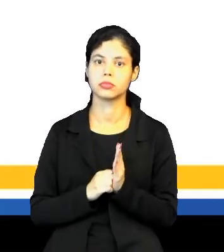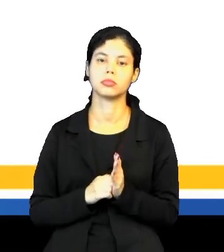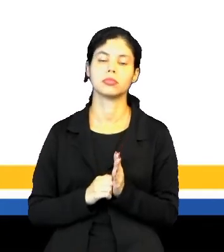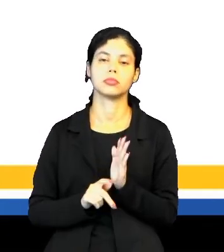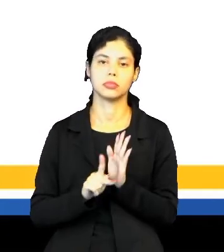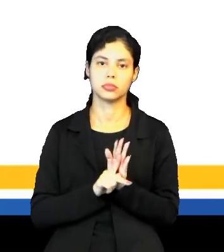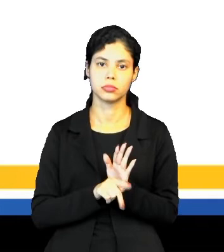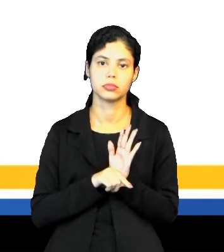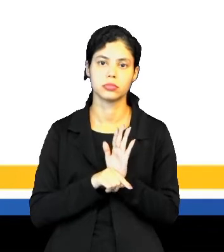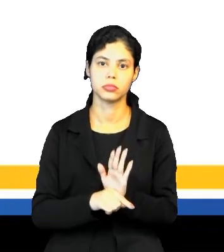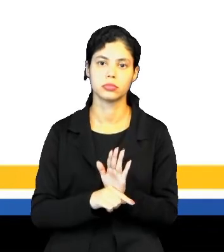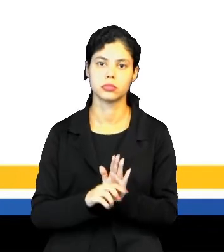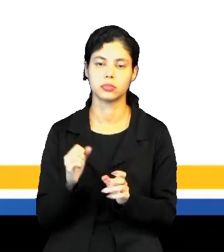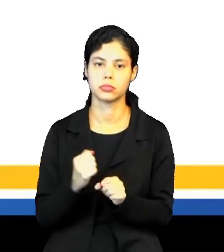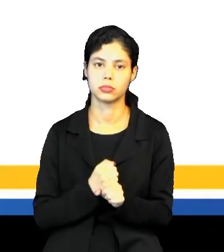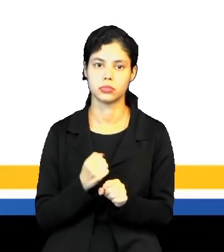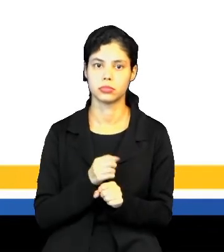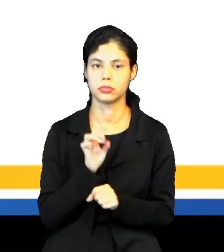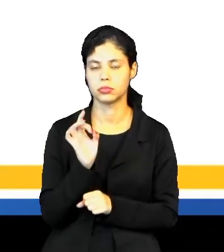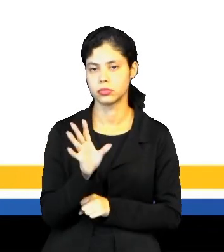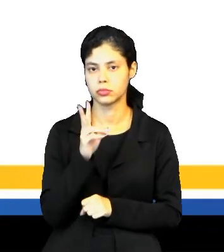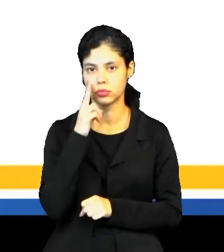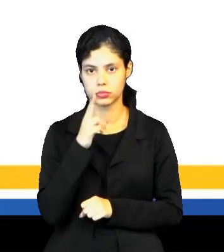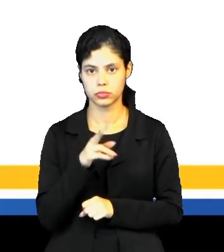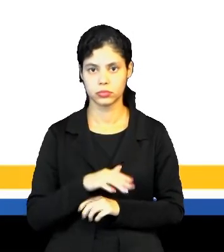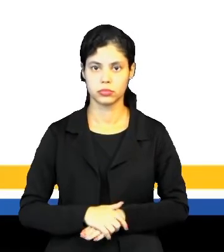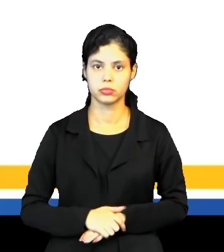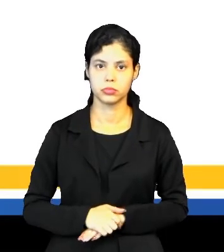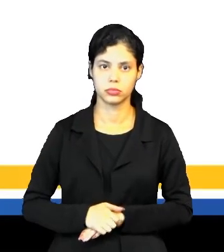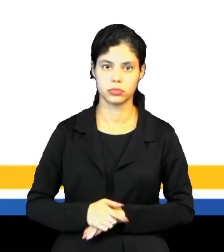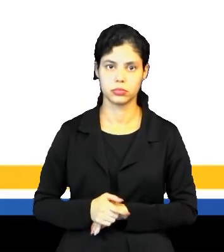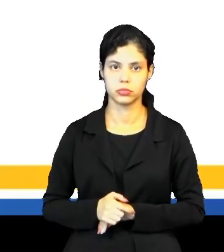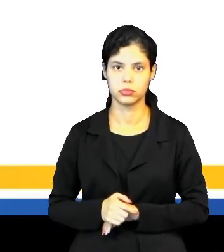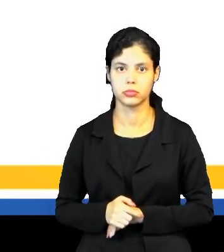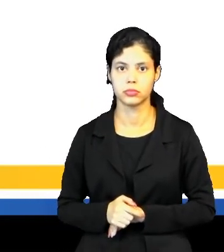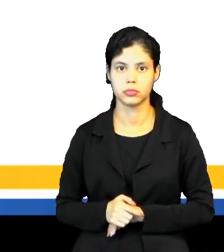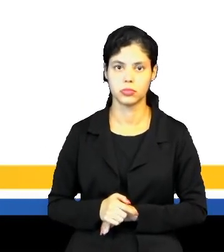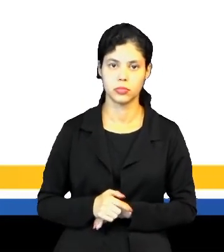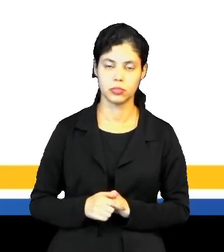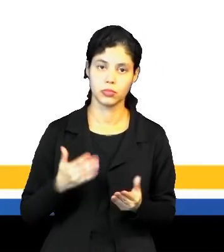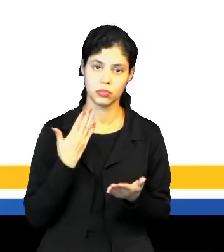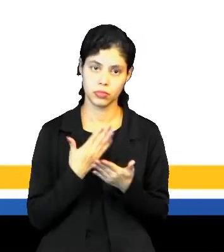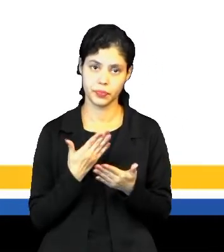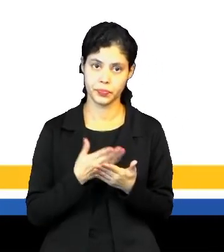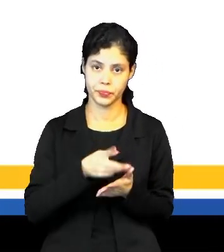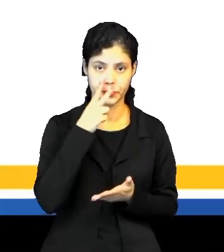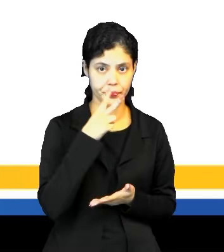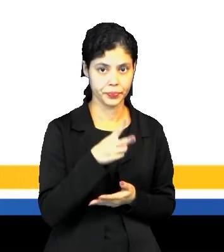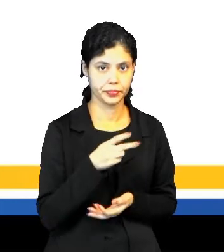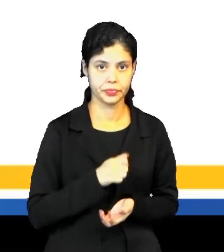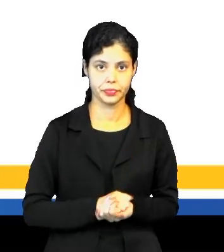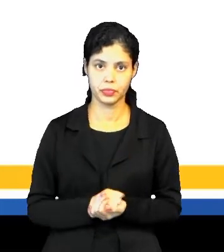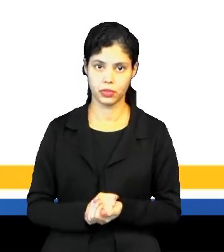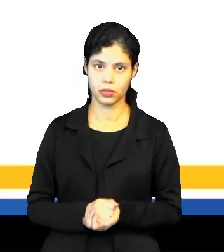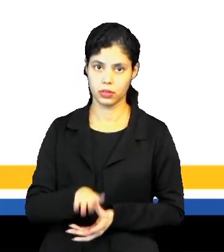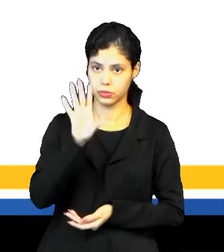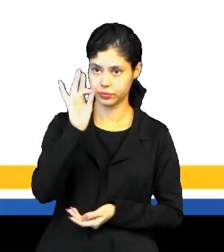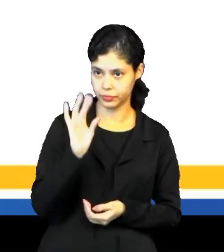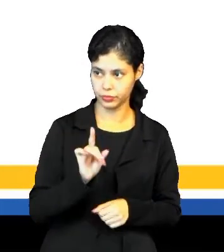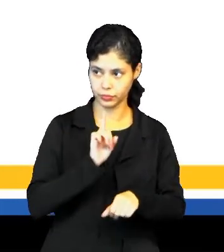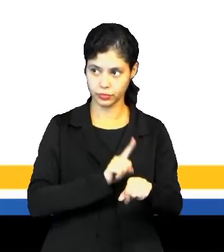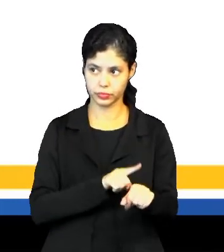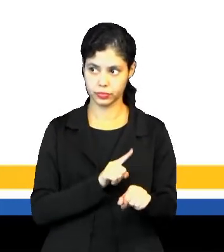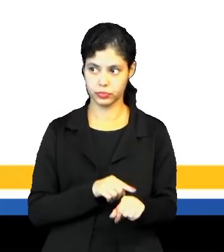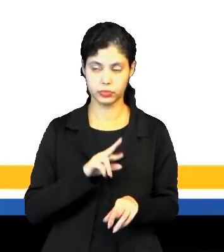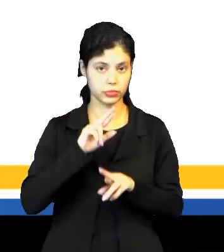está se referindo em determinado ano, é só você seguir essa regra. Vimos na aula de hoje que a contagem do tempo